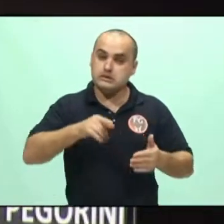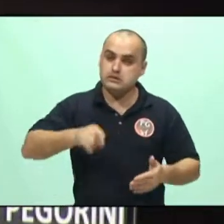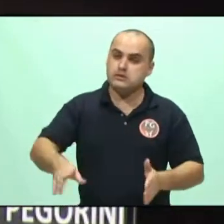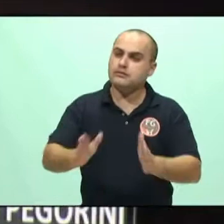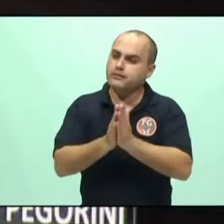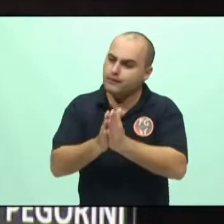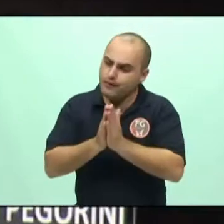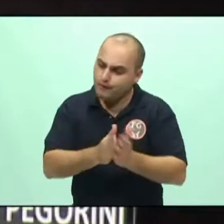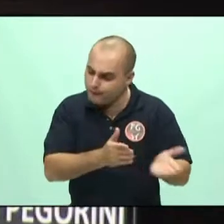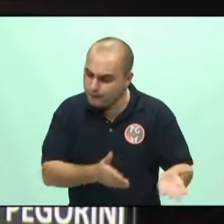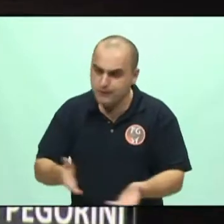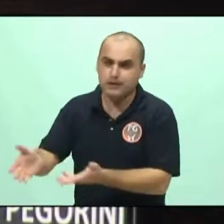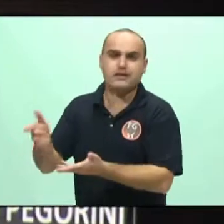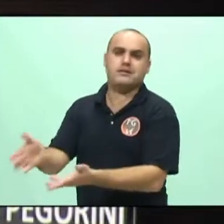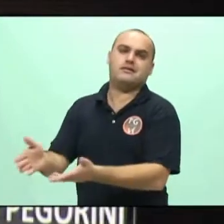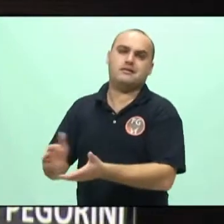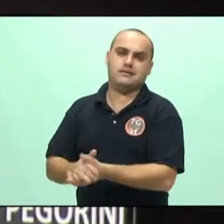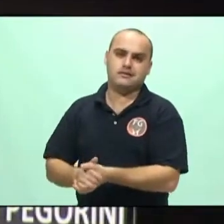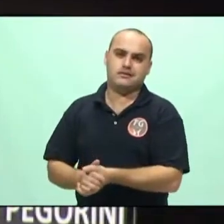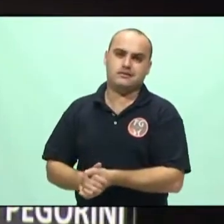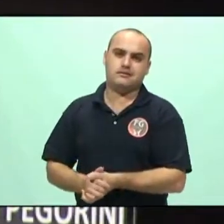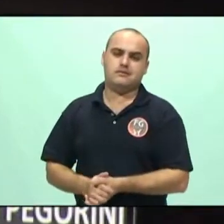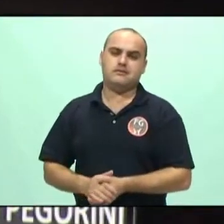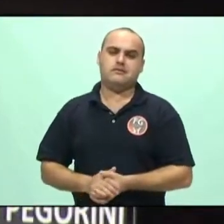lá por isso que